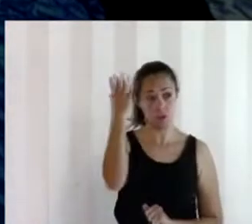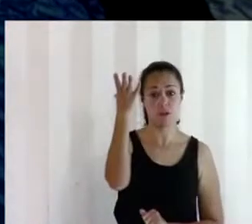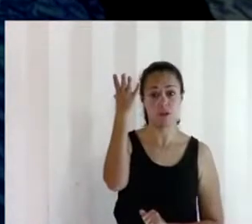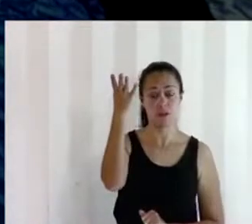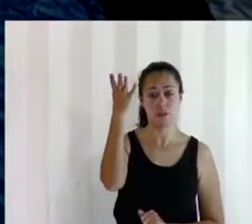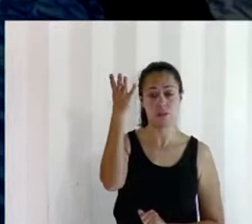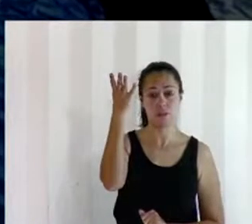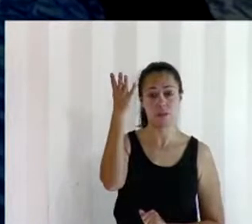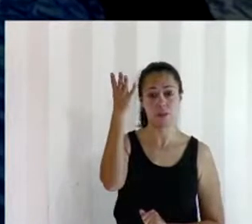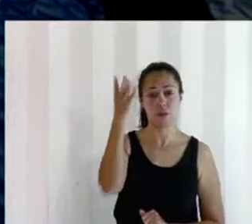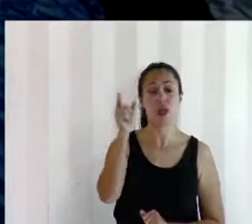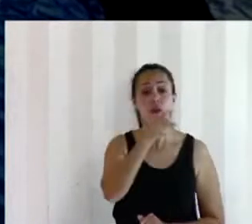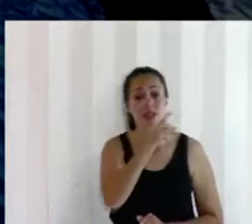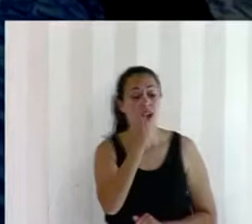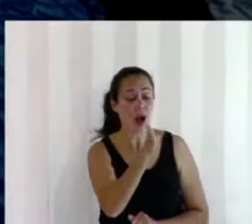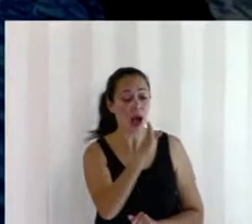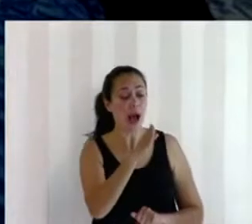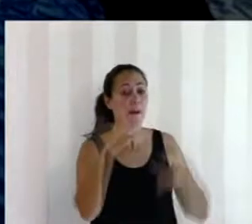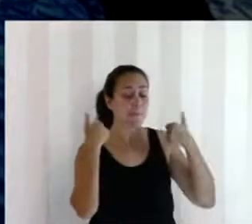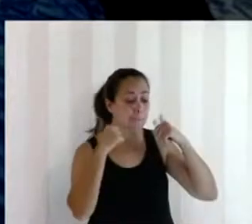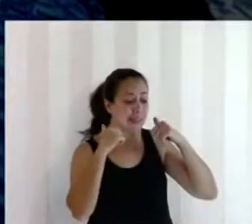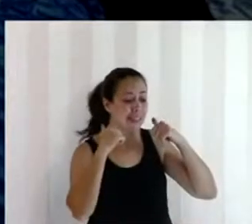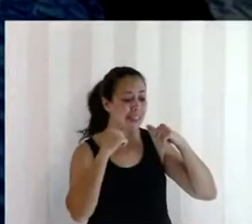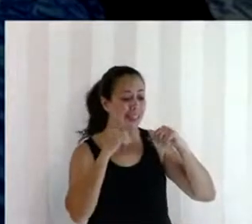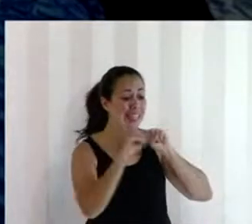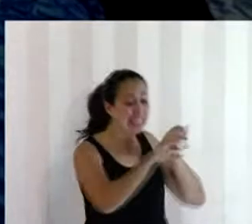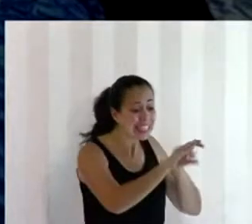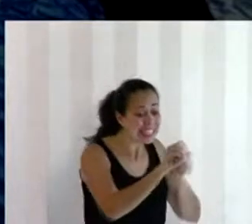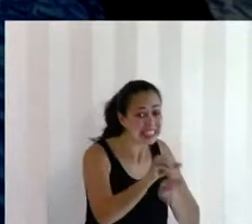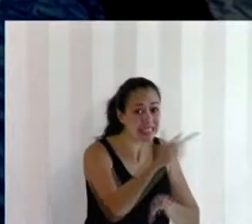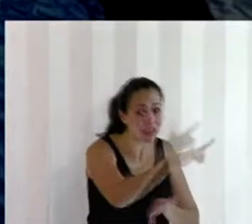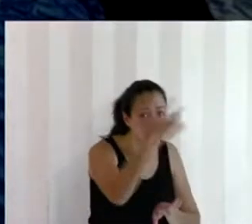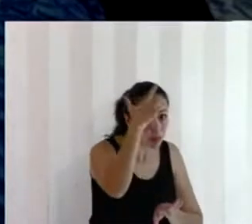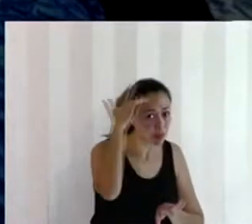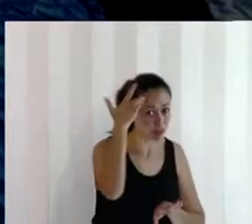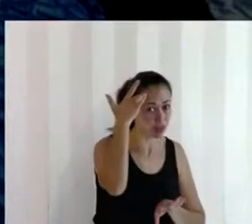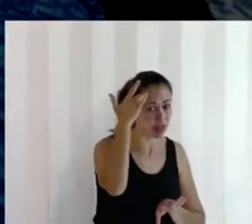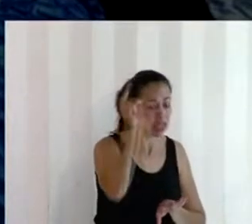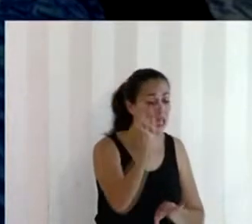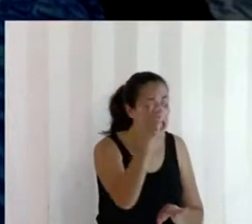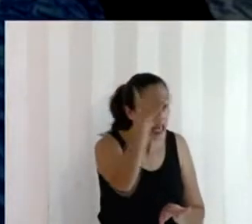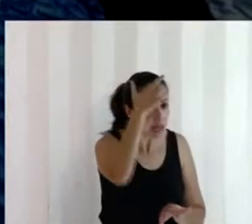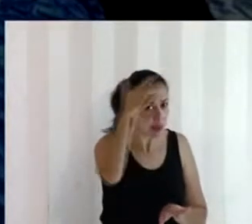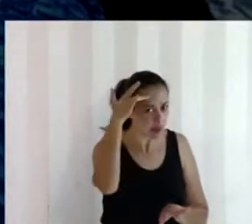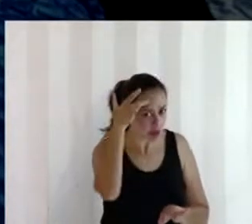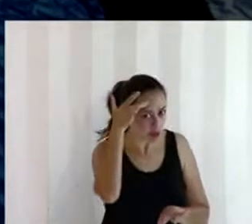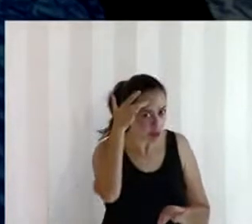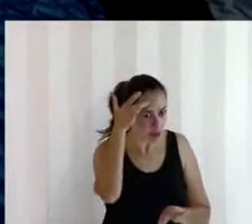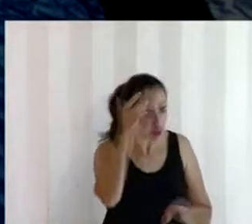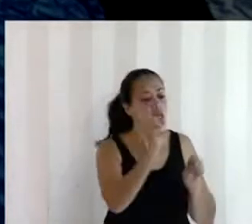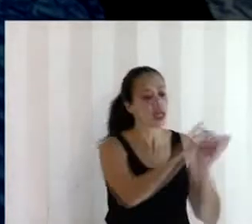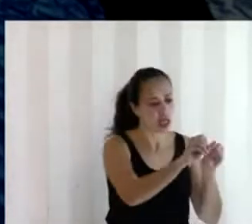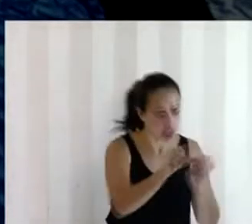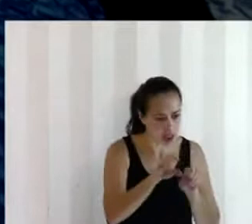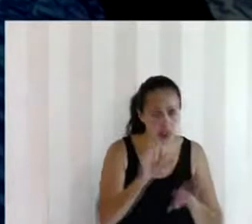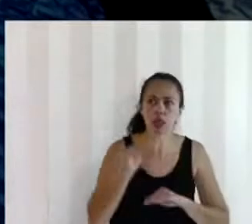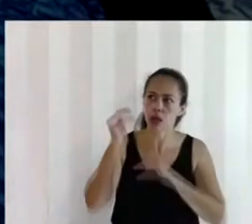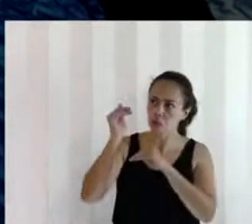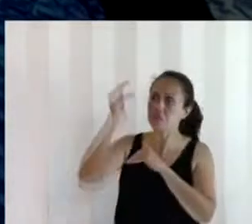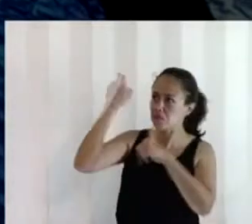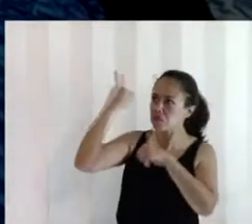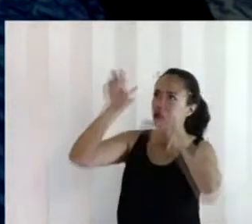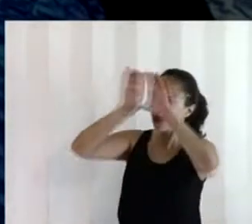assim ensinar aos homens, será considerado mínimo no reino dos céus. Aquele, porém, que os observar